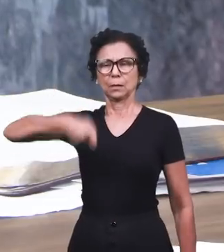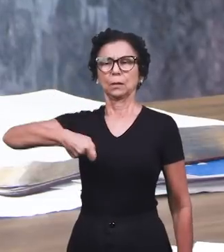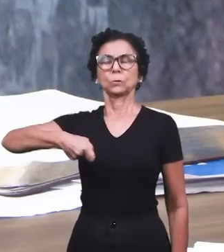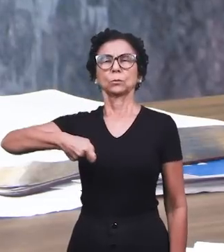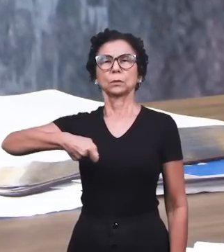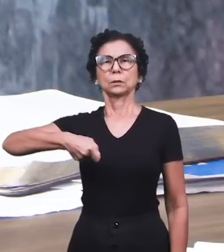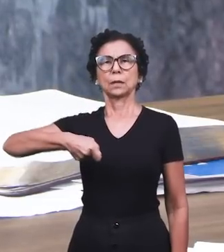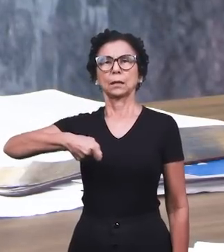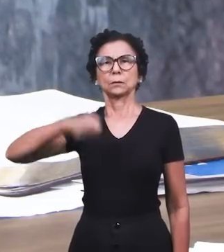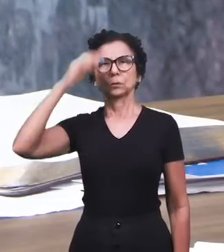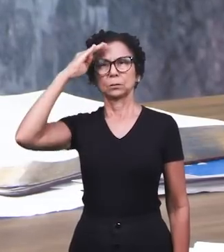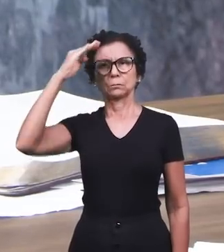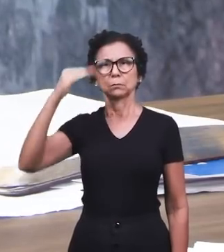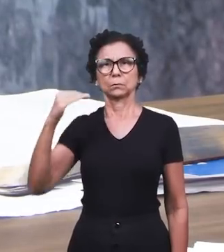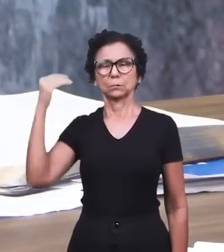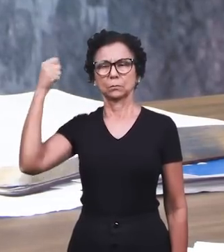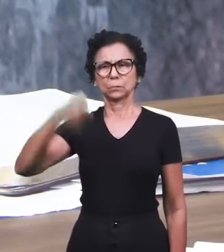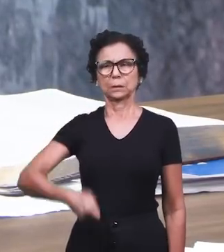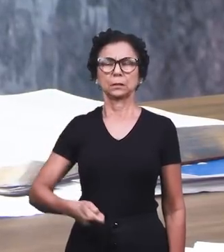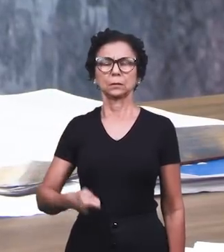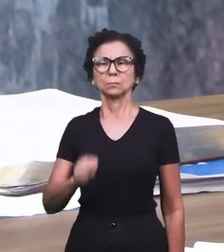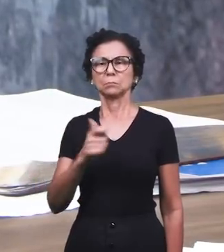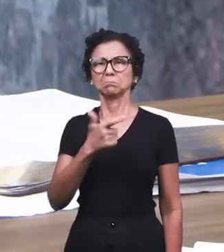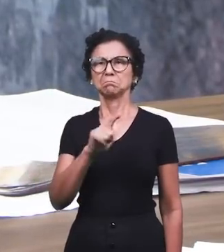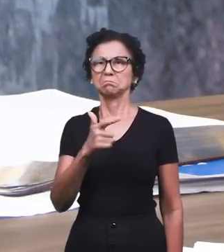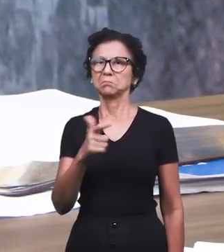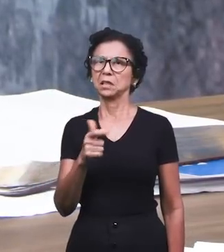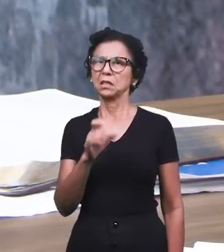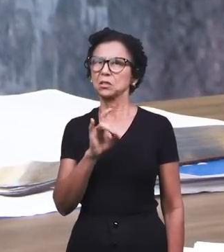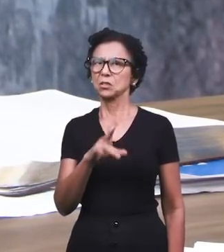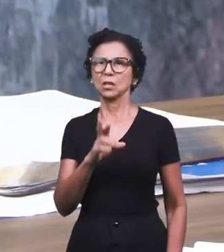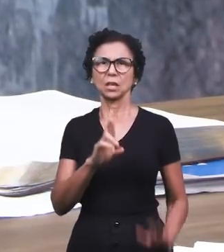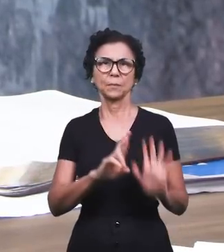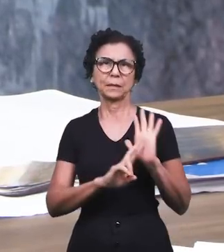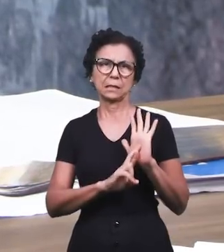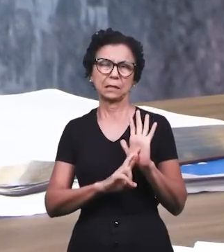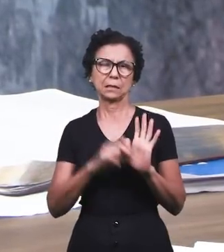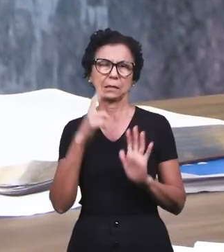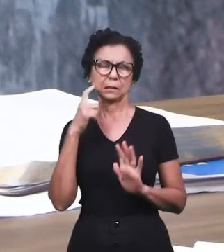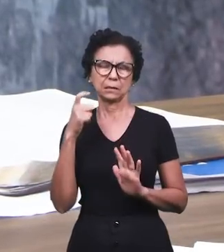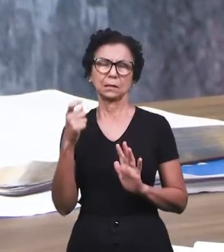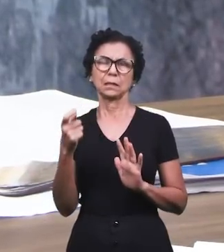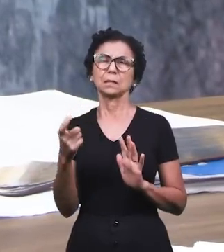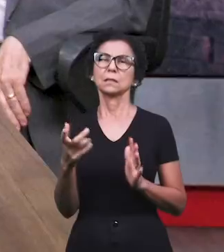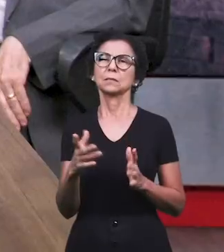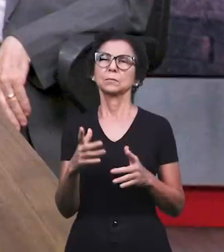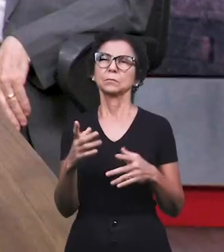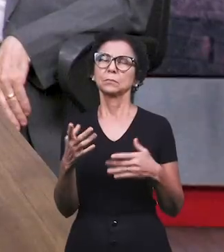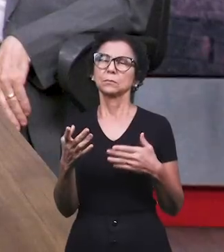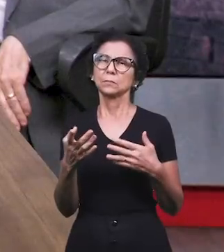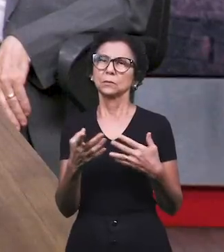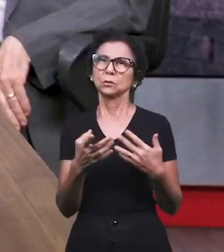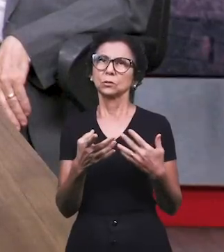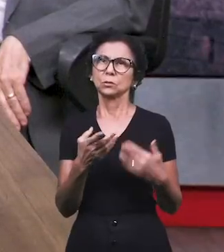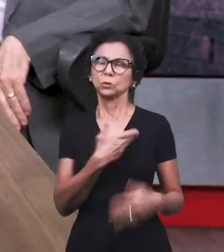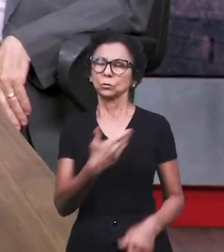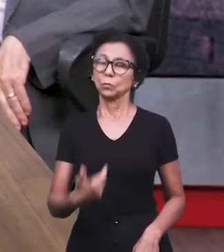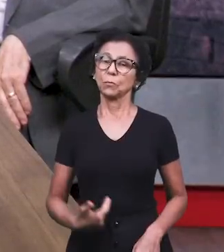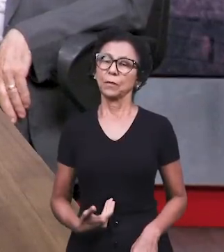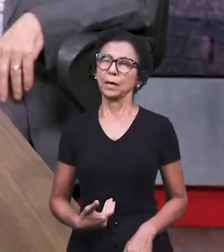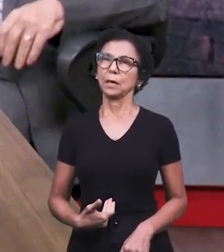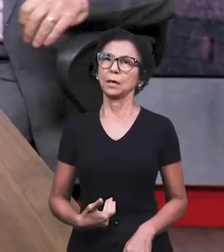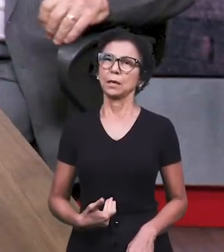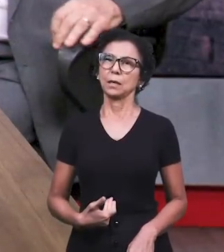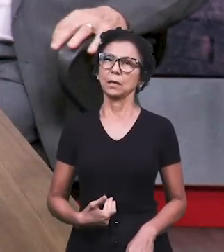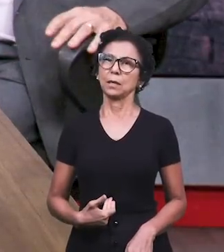uma autonomia verdadeira, que era meramente ali um representante desse interesse de dominação. Então o Império Romano fazia isso. Tentar